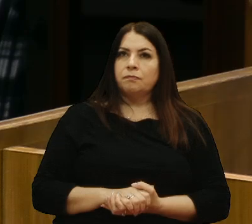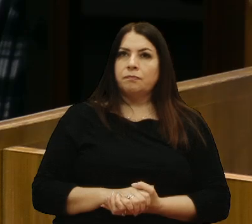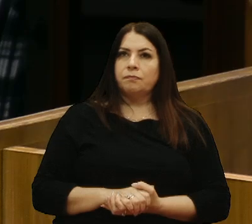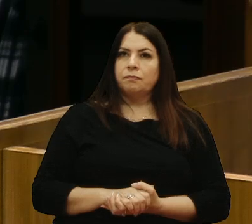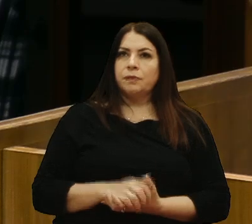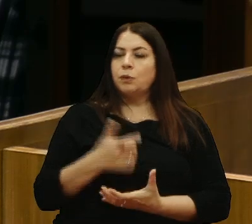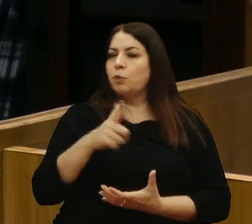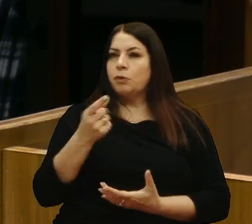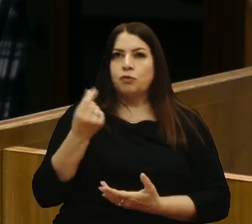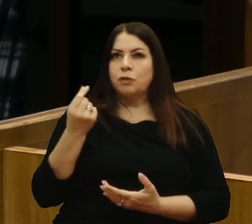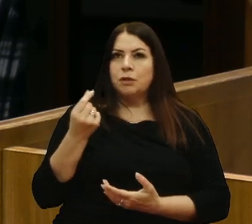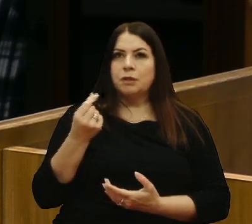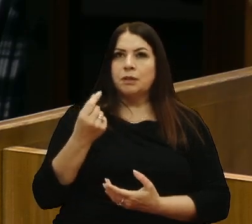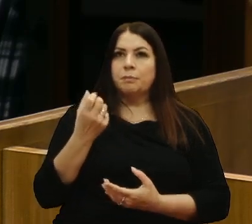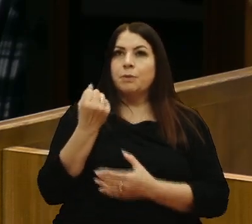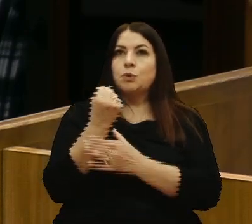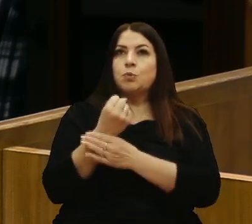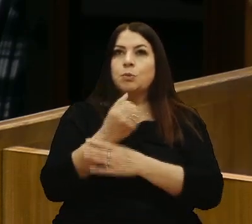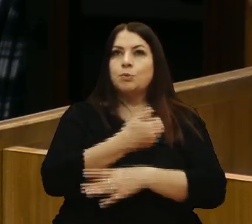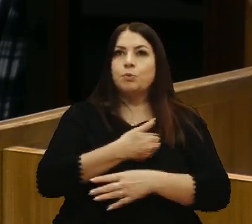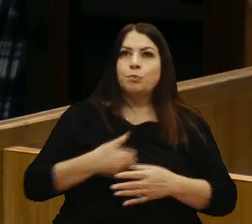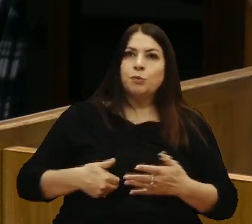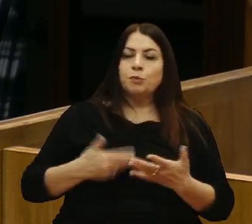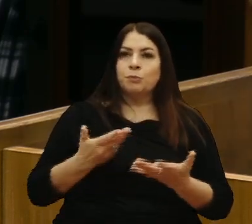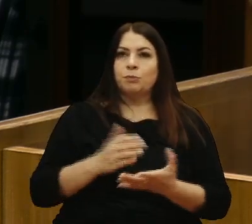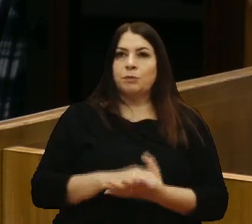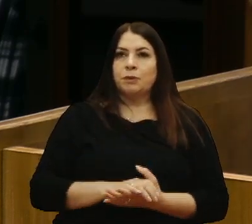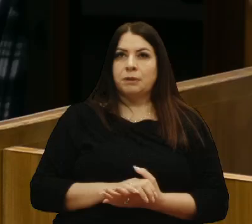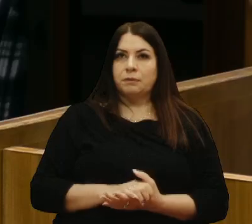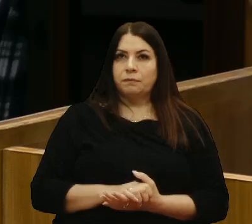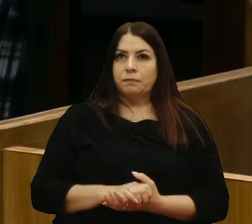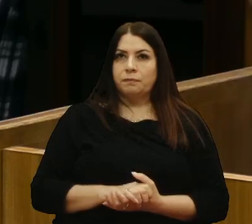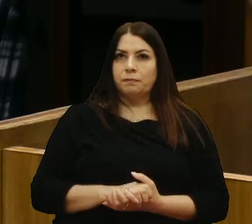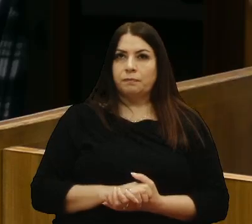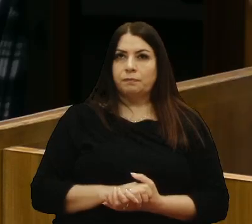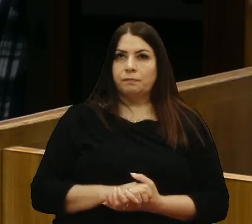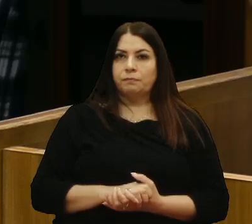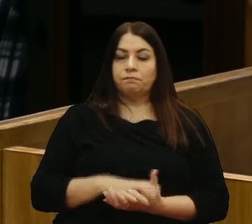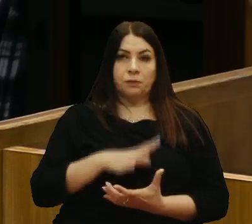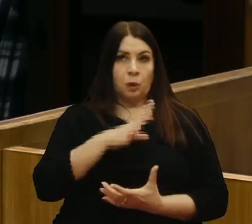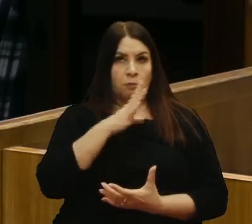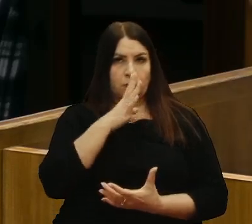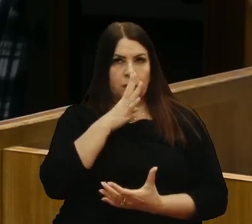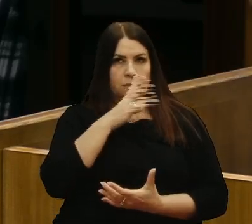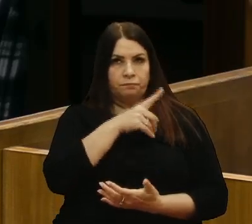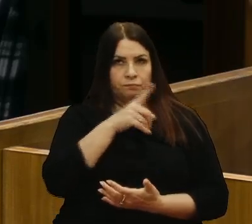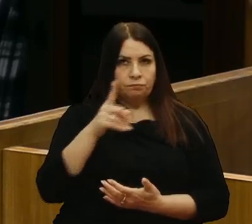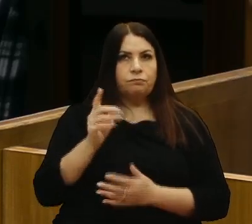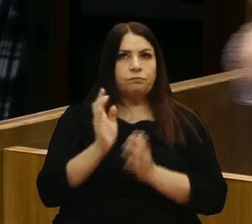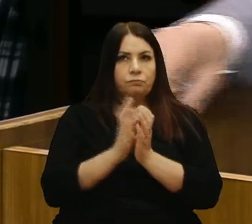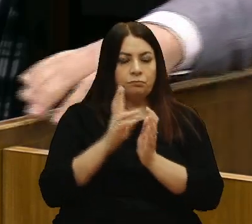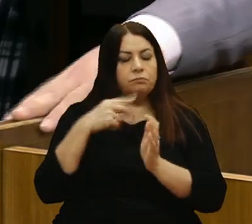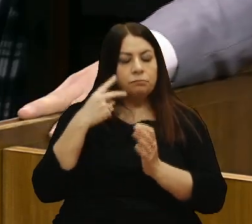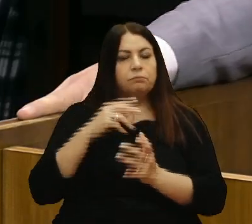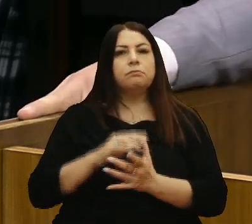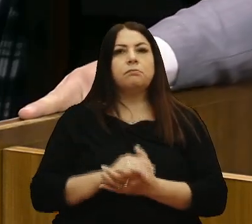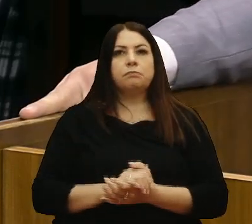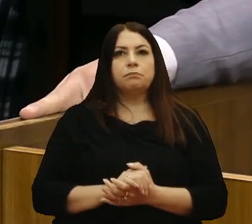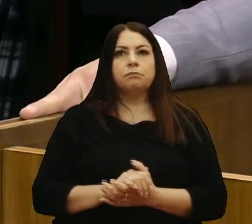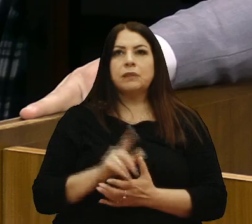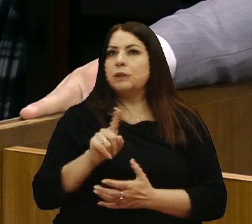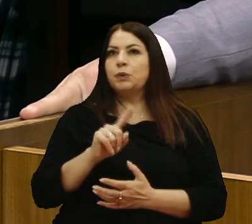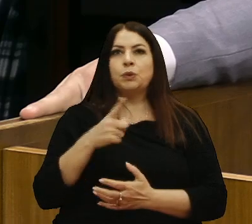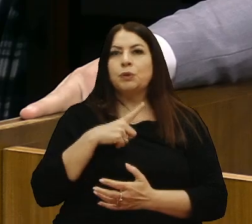Não tem dinheiro para segurança pública. E, pasmem, colegas vereadores, isso